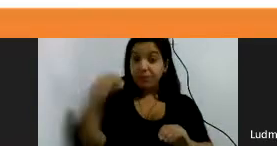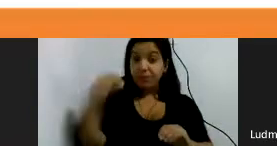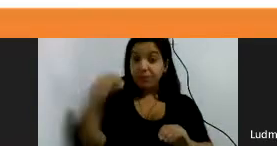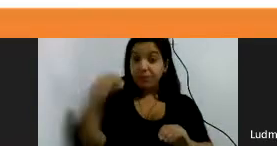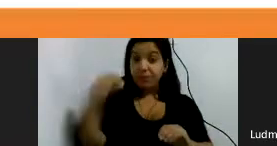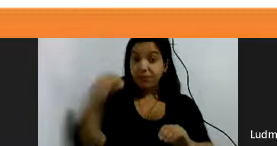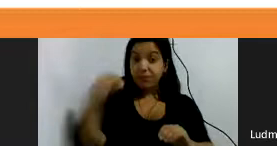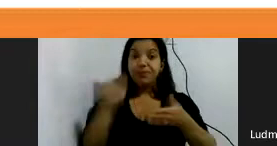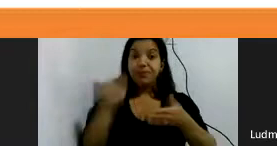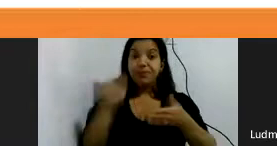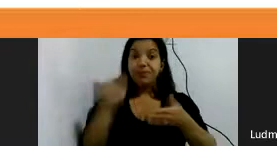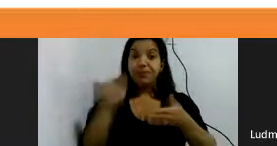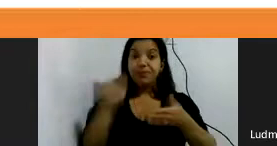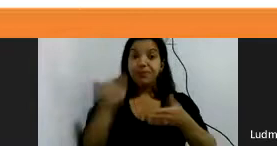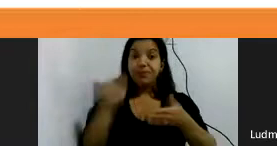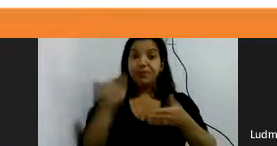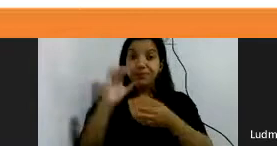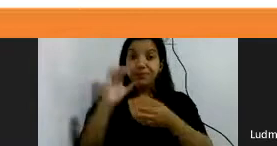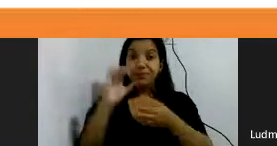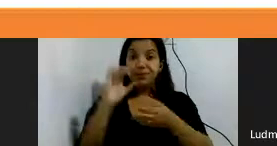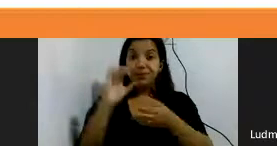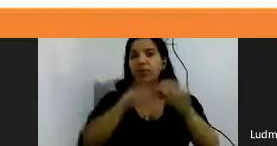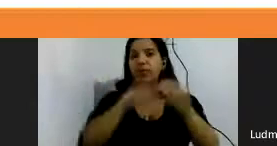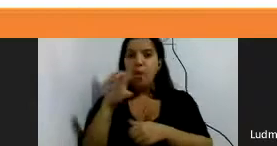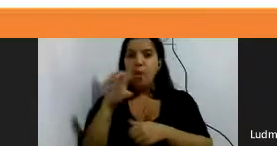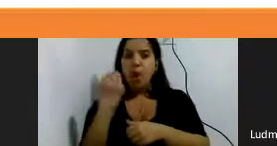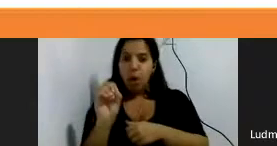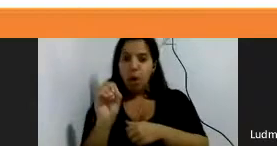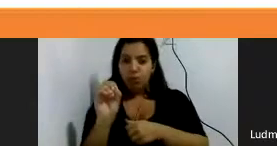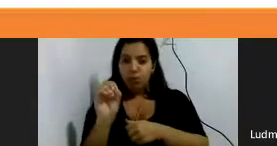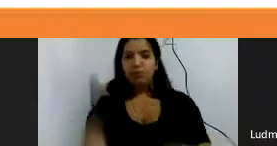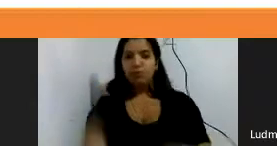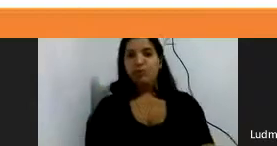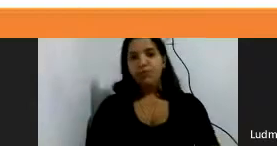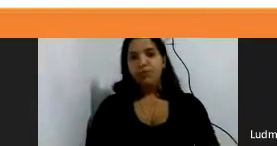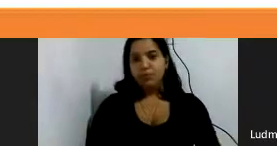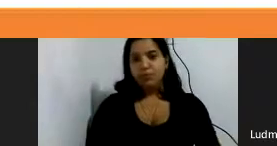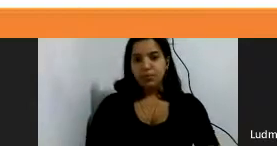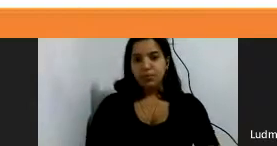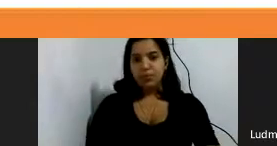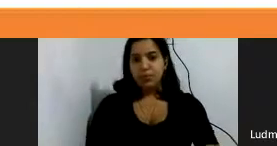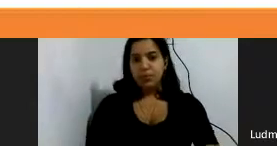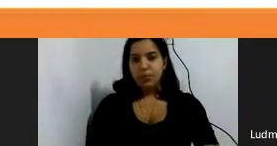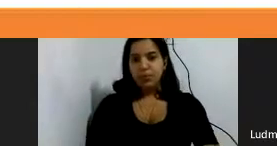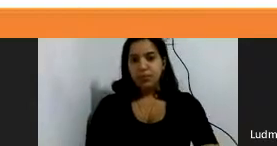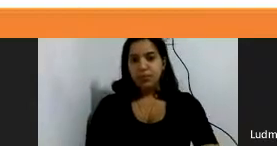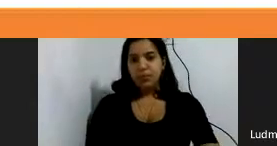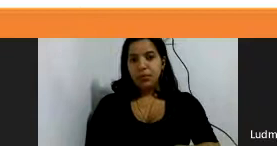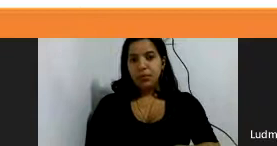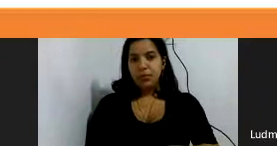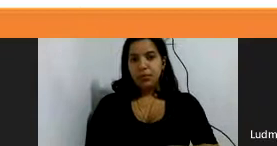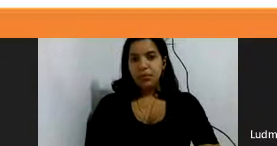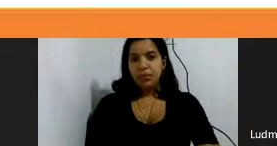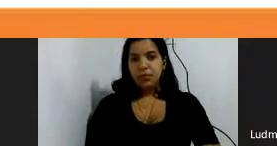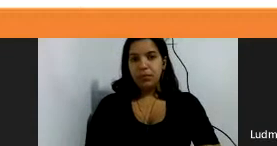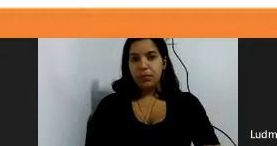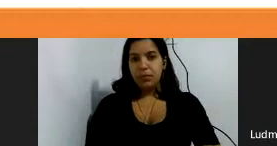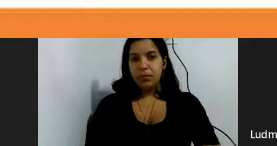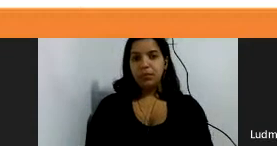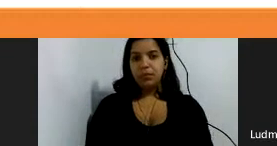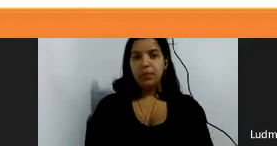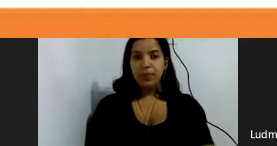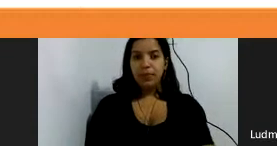antígeno C, posteriormente, foi denominado como o grupo O.